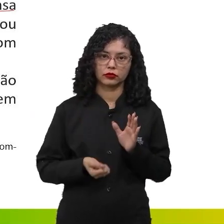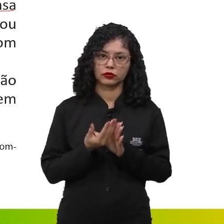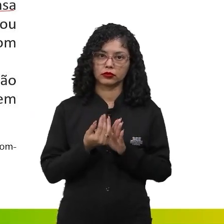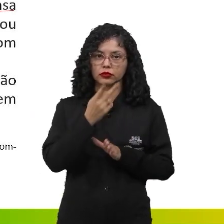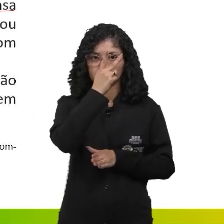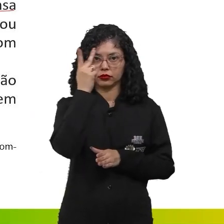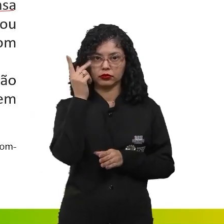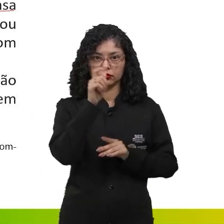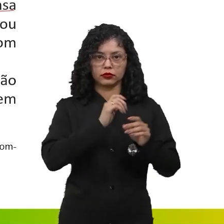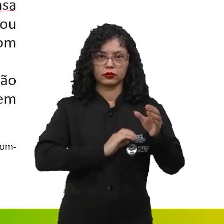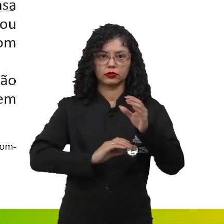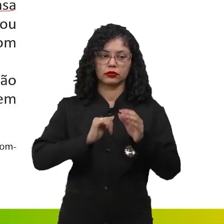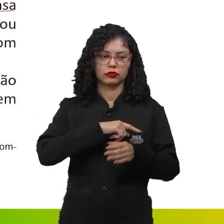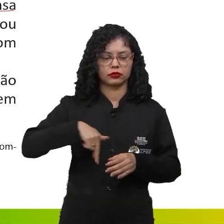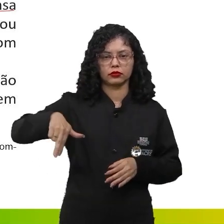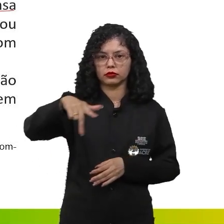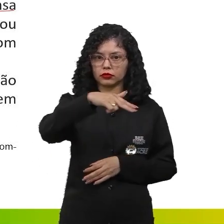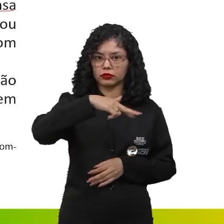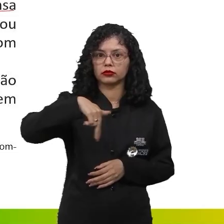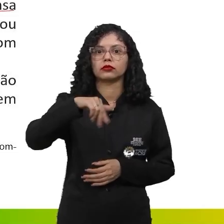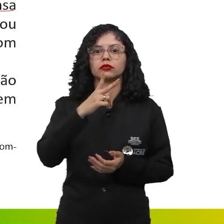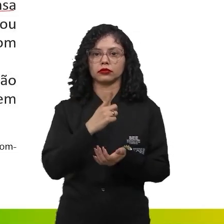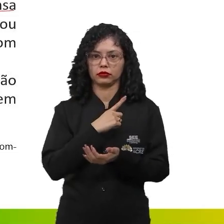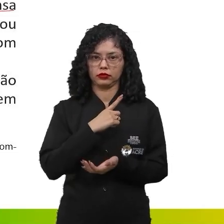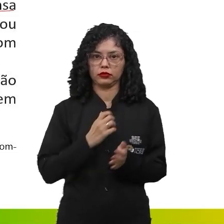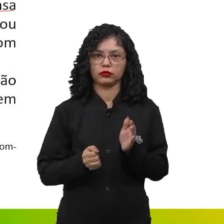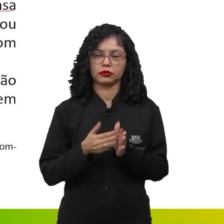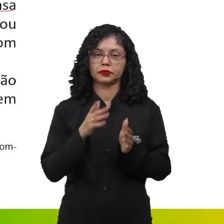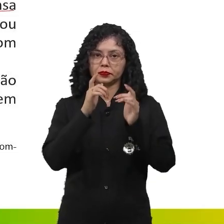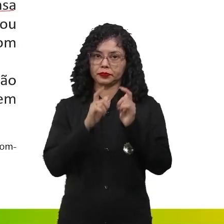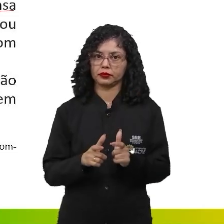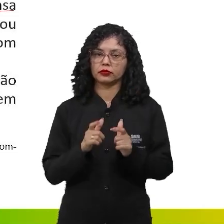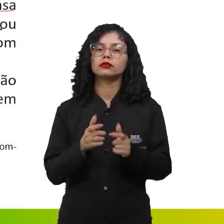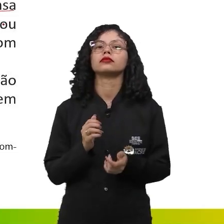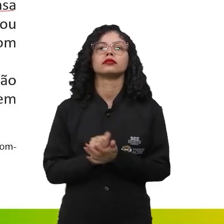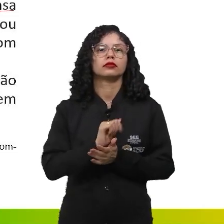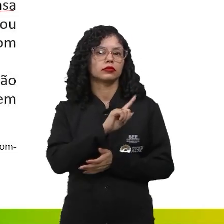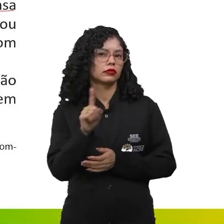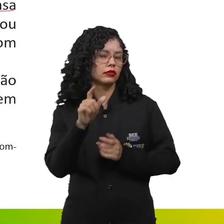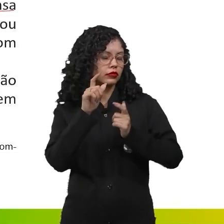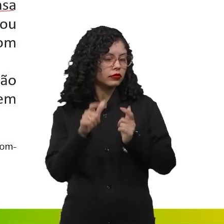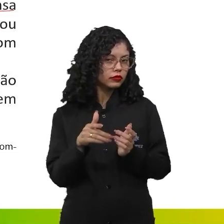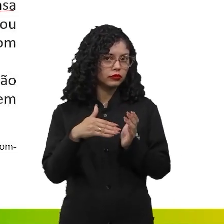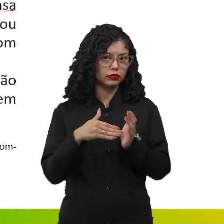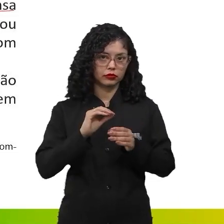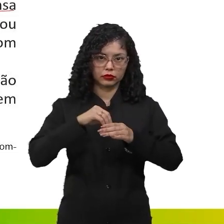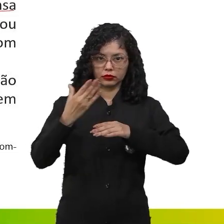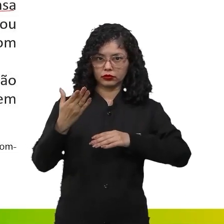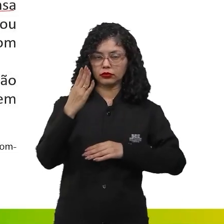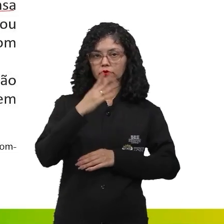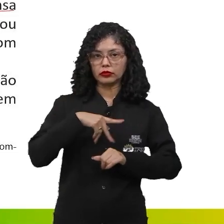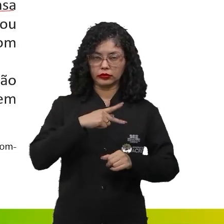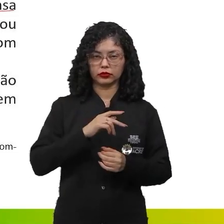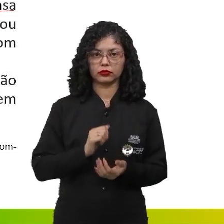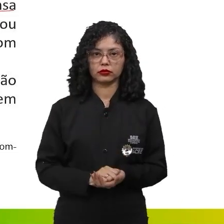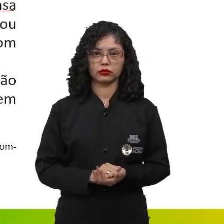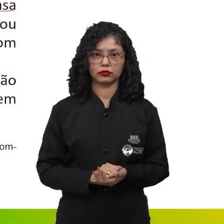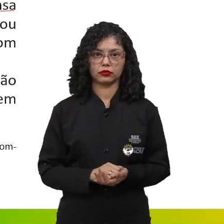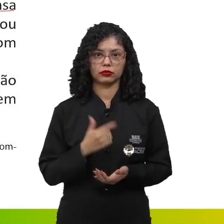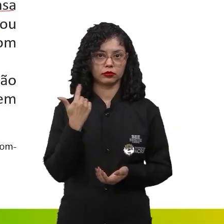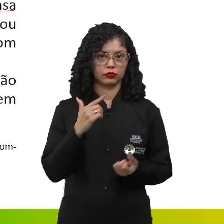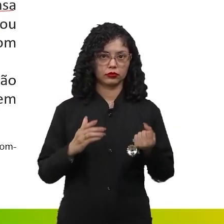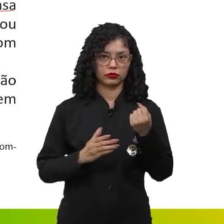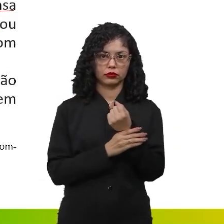muitas pessoas circulam, as pessoas locais, as não locais ou estrangeiros, sem